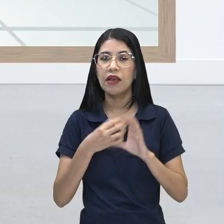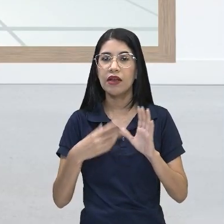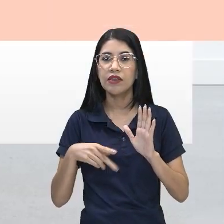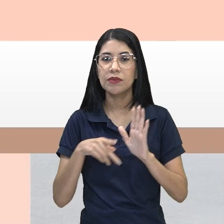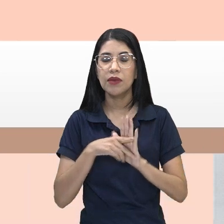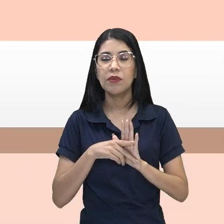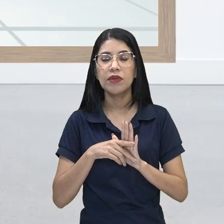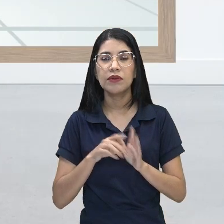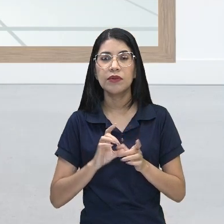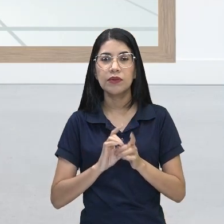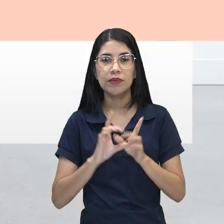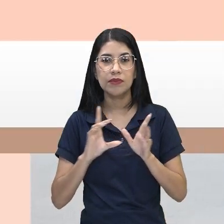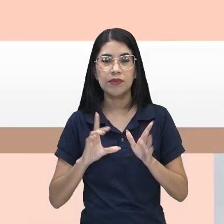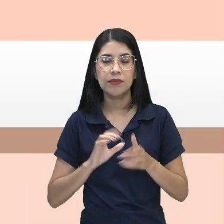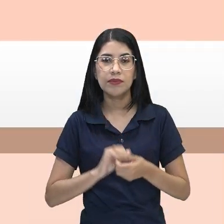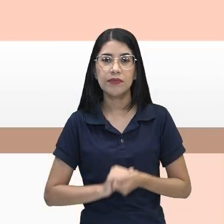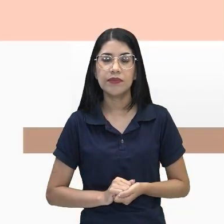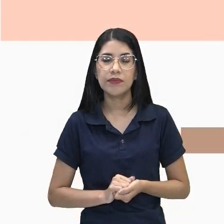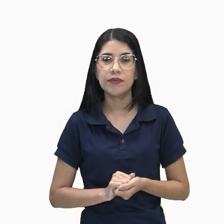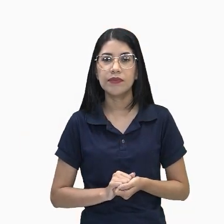democrático de direito. Vamos lá?